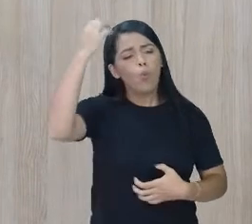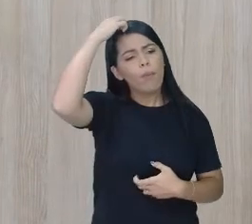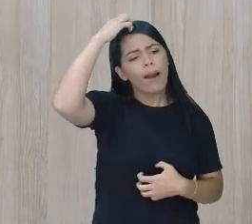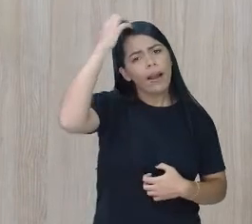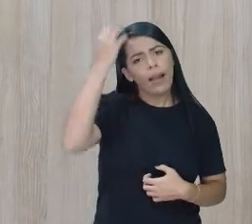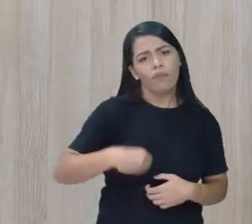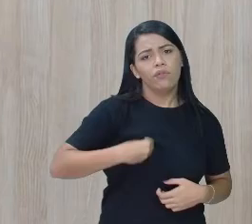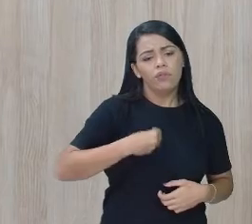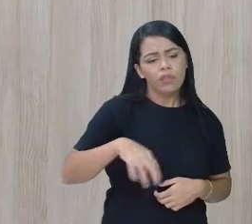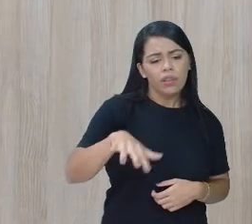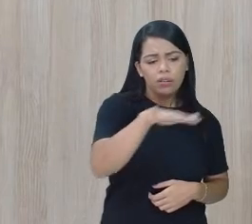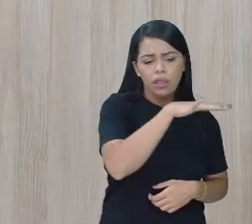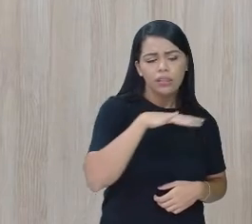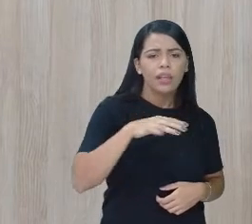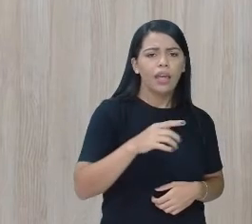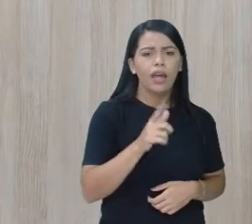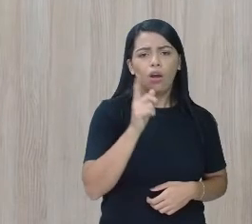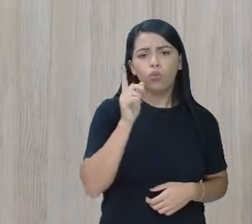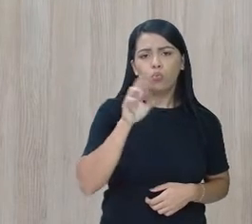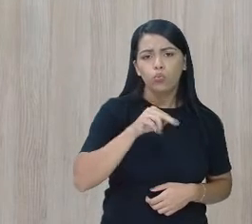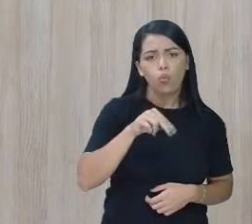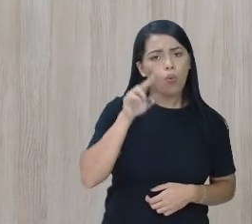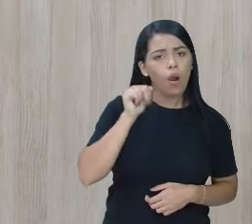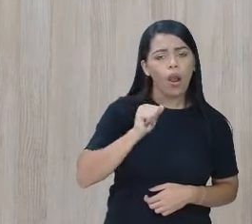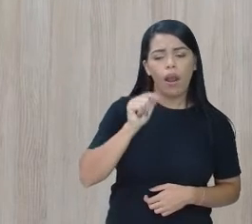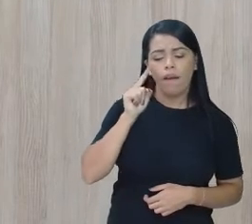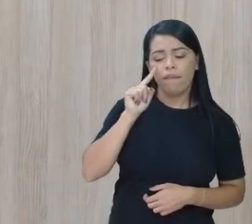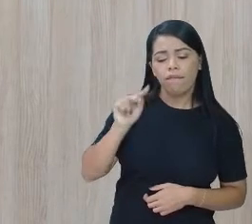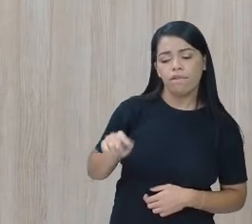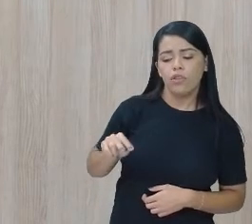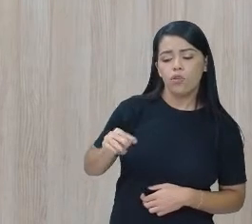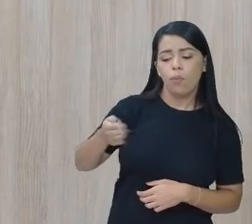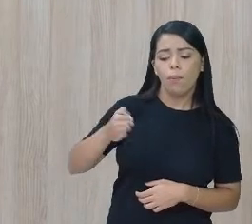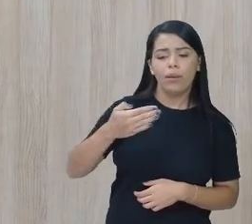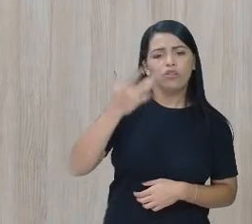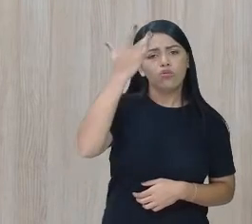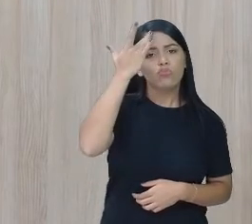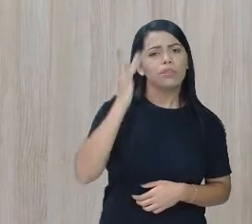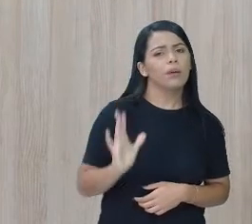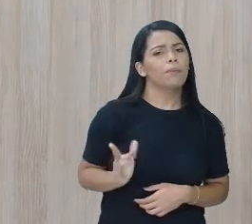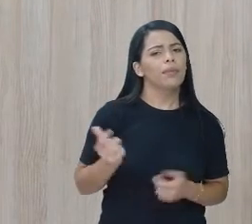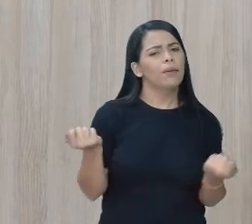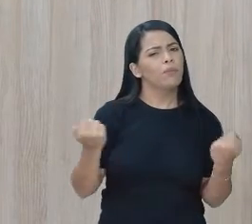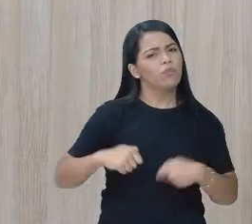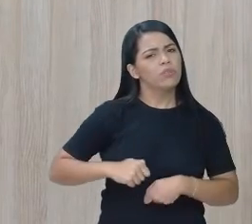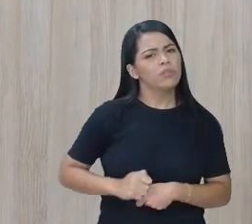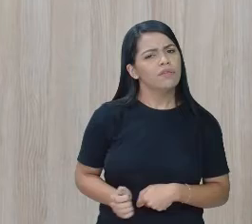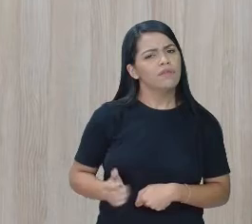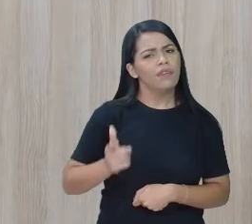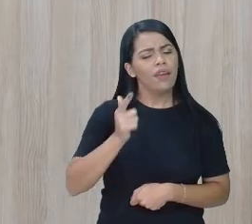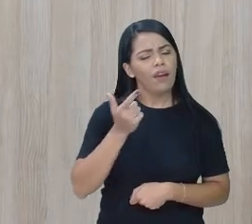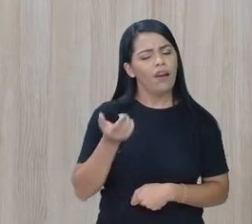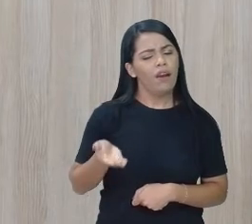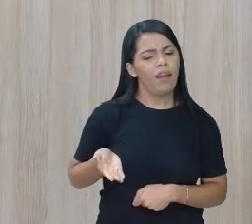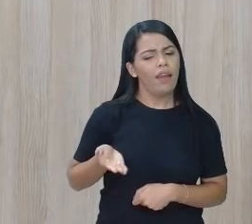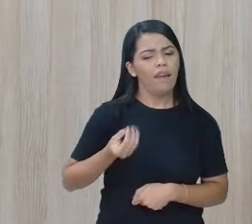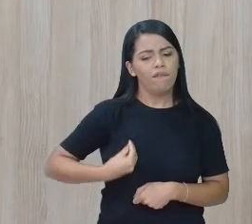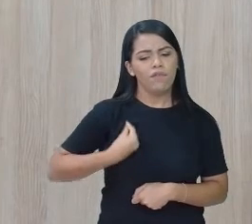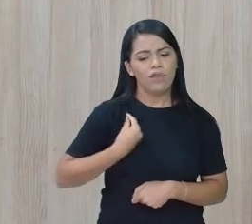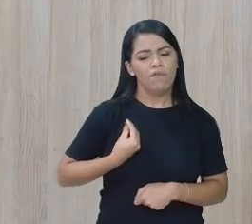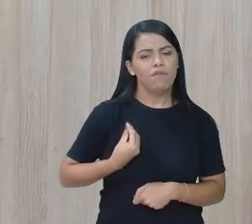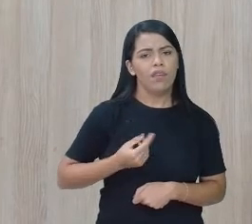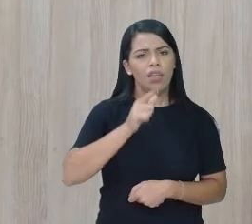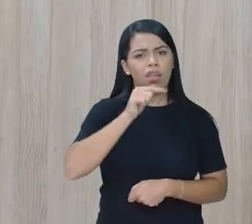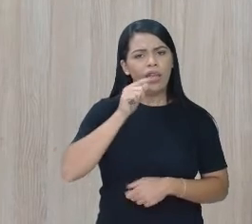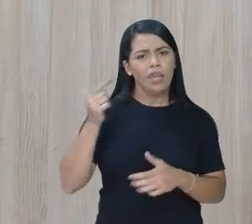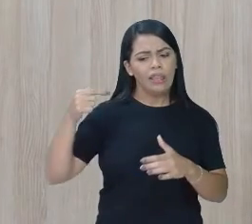tinha entrado no habitat do peixe. Ele não sabia que era possível viver debaixo da água. Então, a